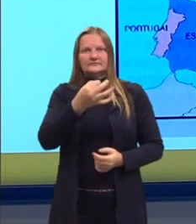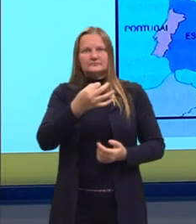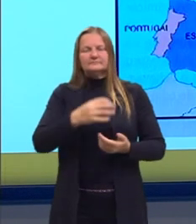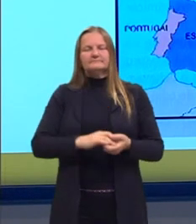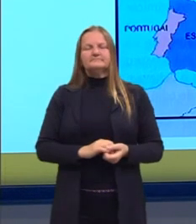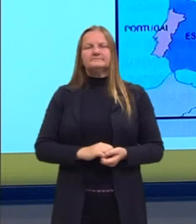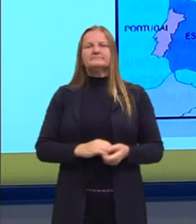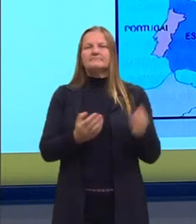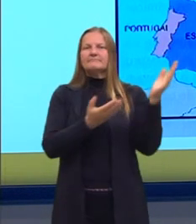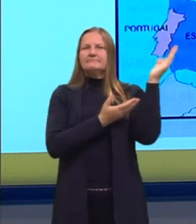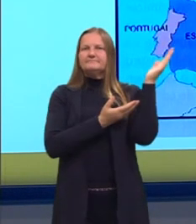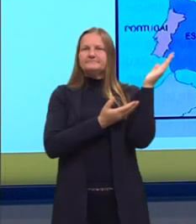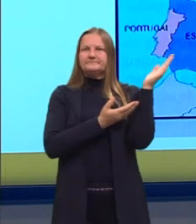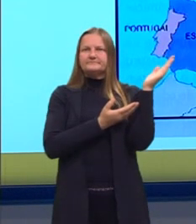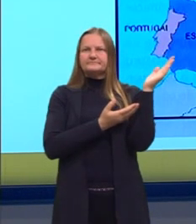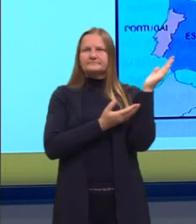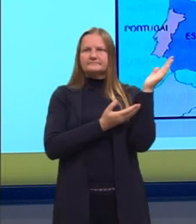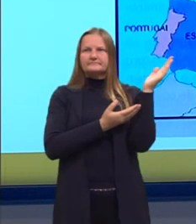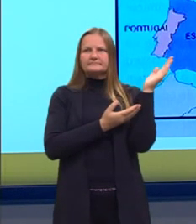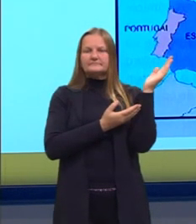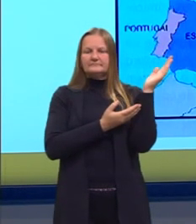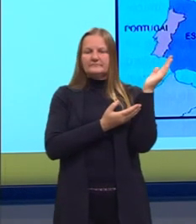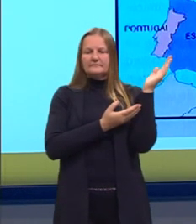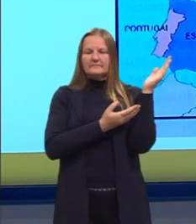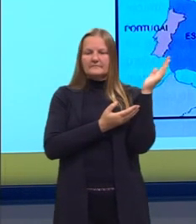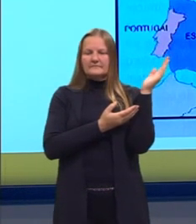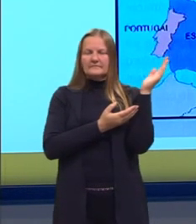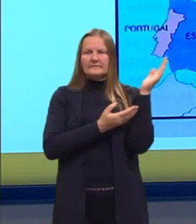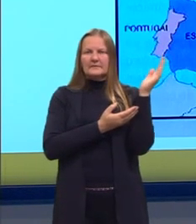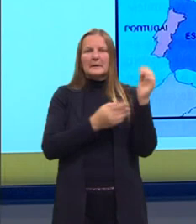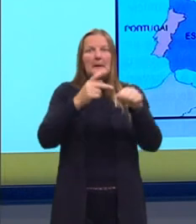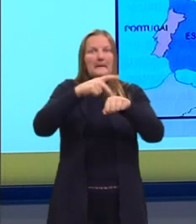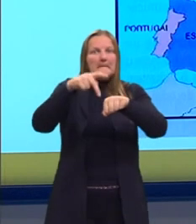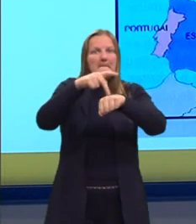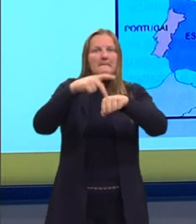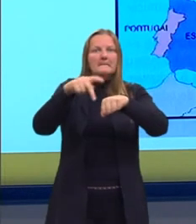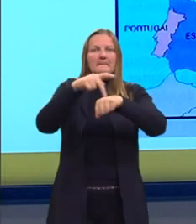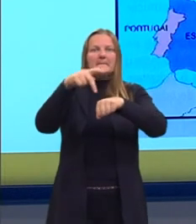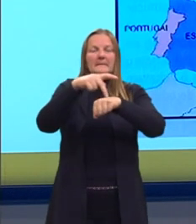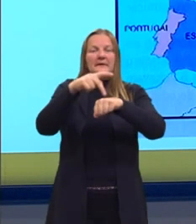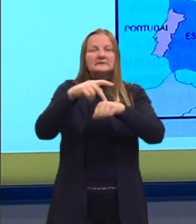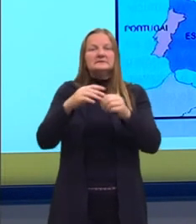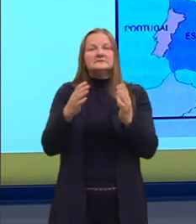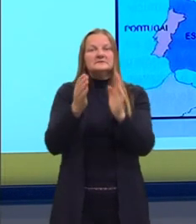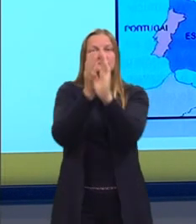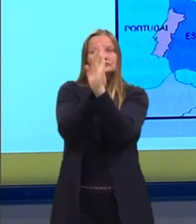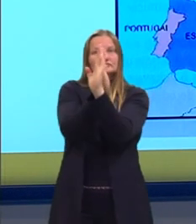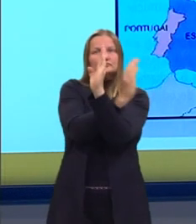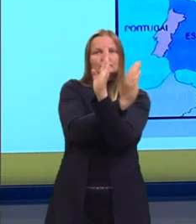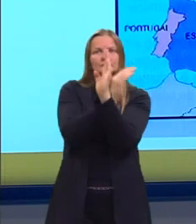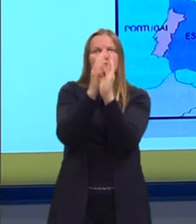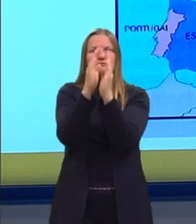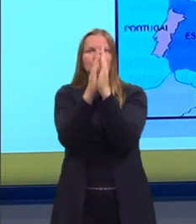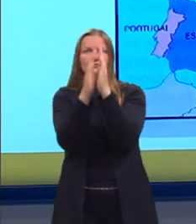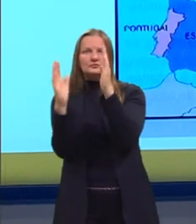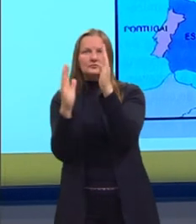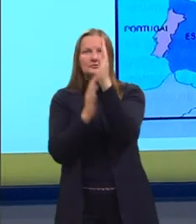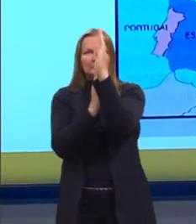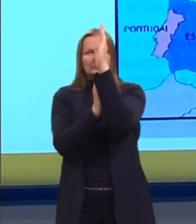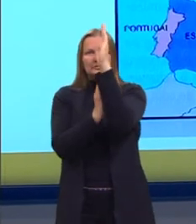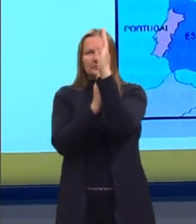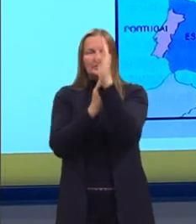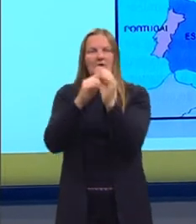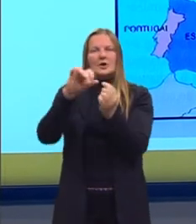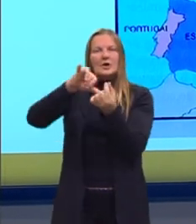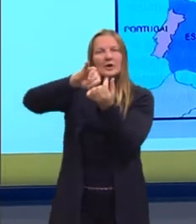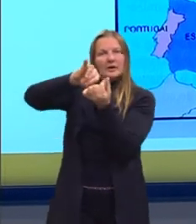usado então tem o essa Cortina de Ferro pode aparecer para você são os países então que ficam na fronteira entre o